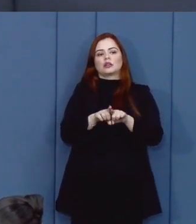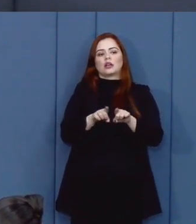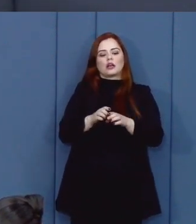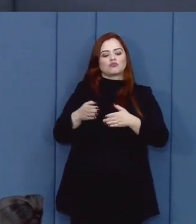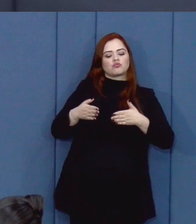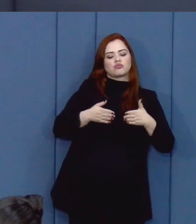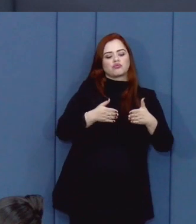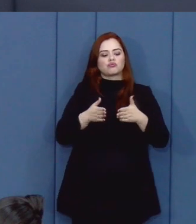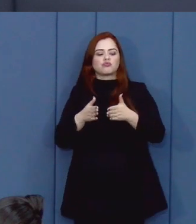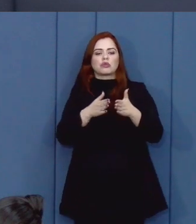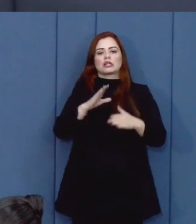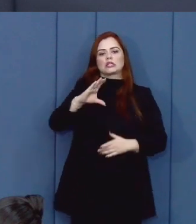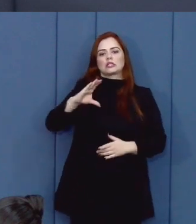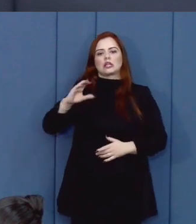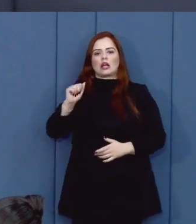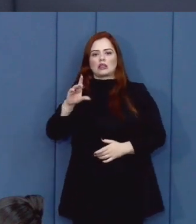na condução do CCAB,